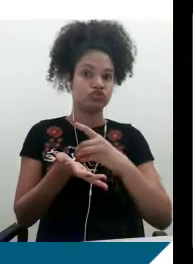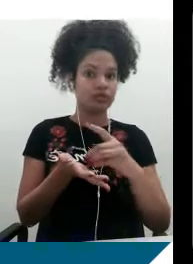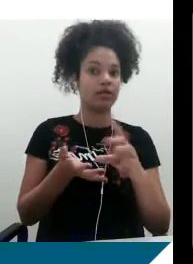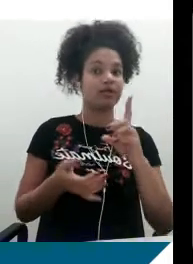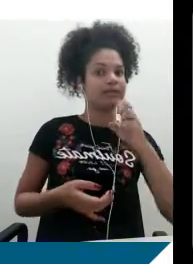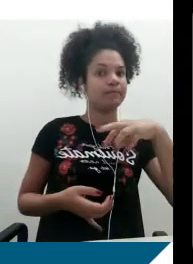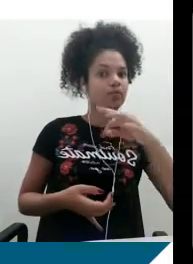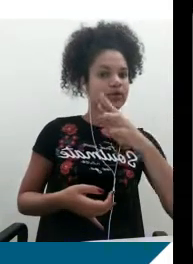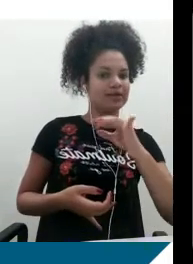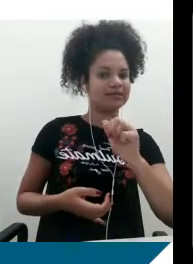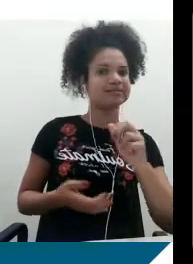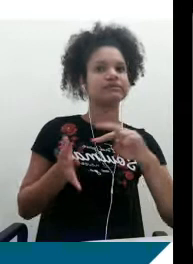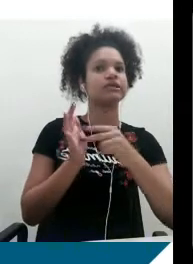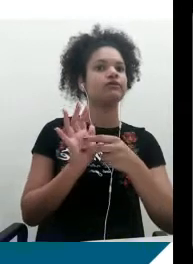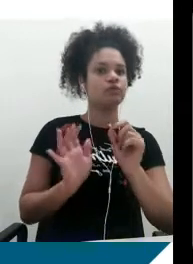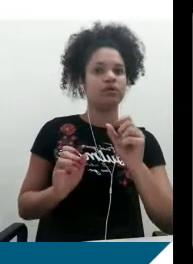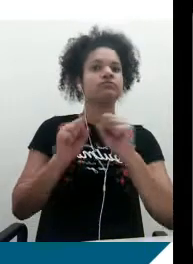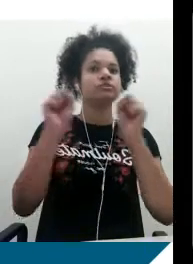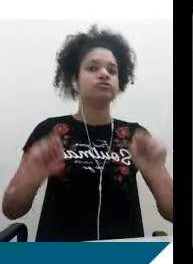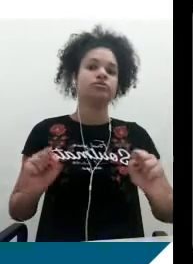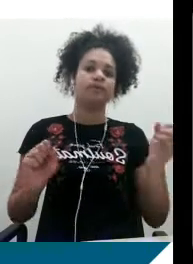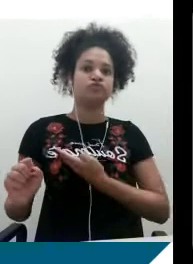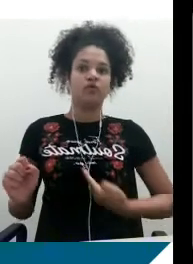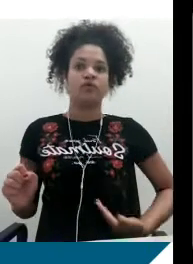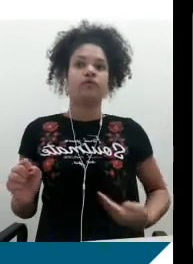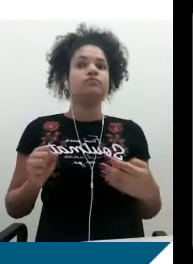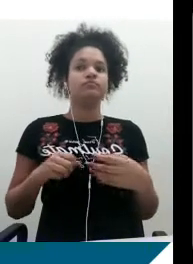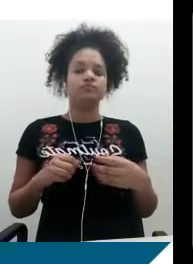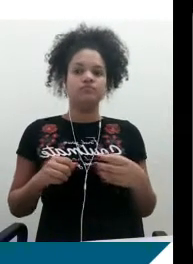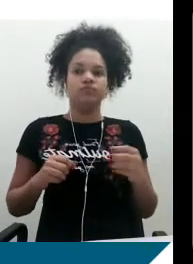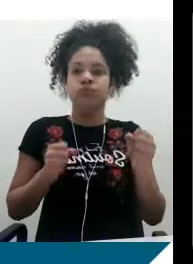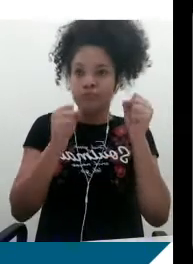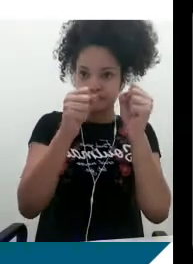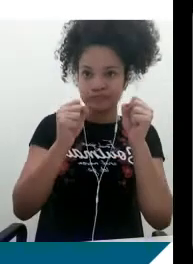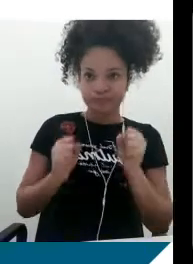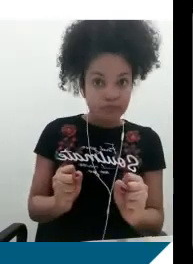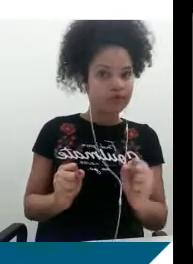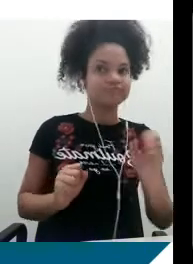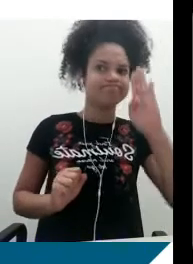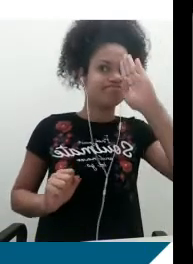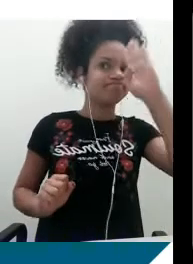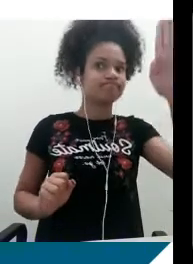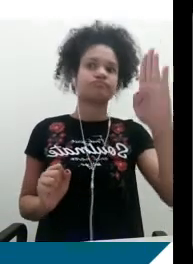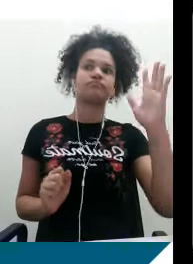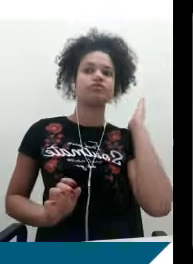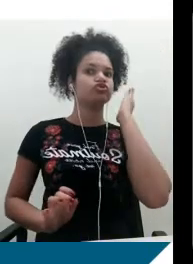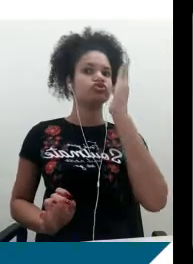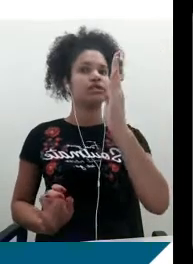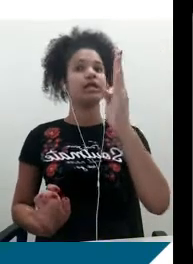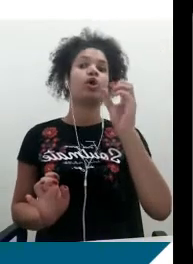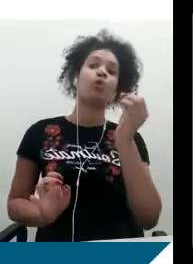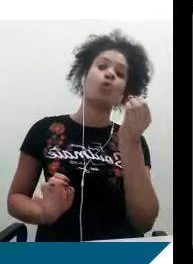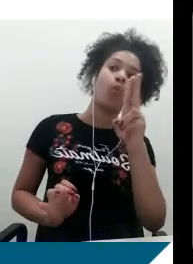poder emana, direta ou indiretamente, do povo. Nos últimos dias, boa parte dos brasileiros deu prova de que pretende finalmente fazer